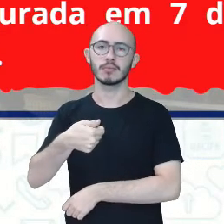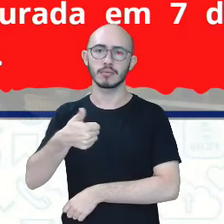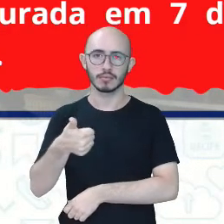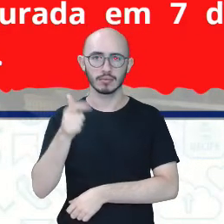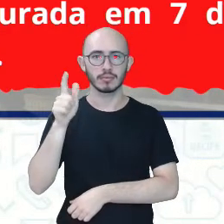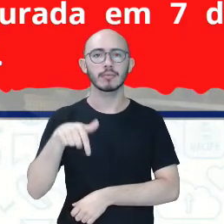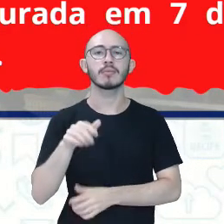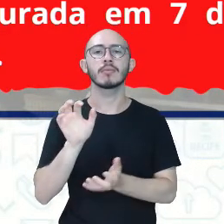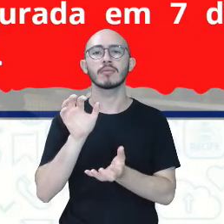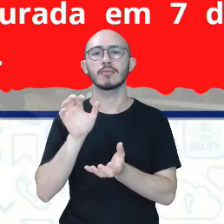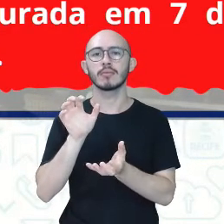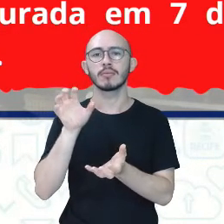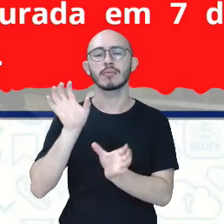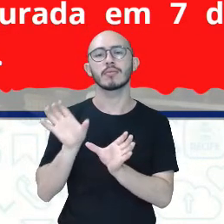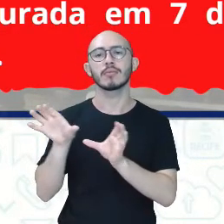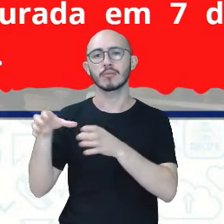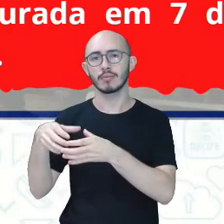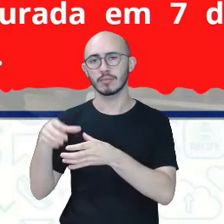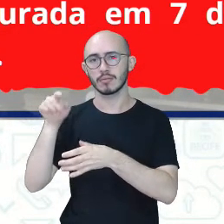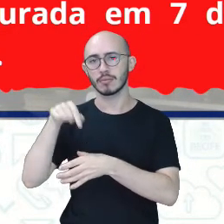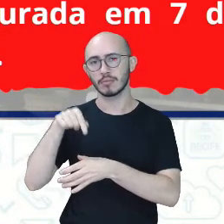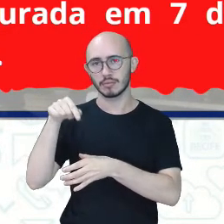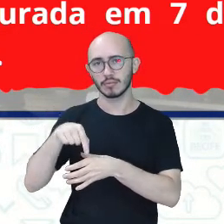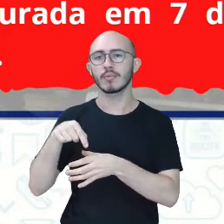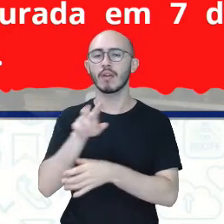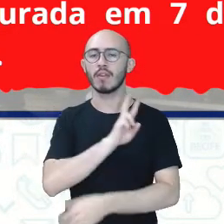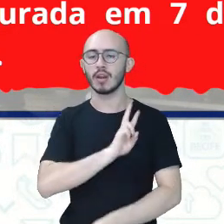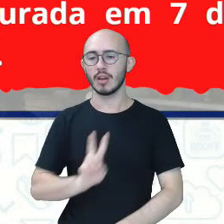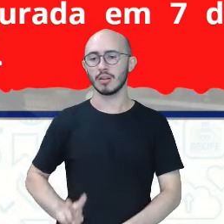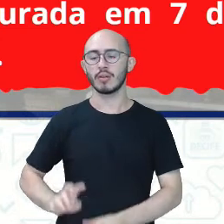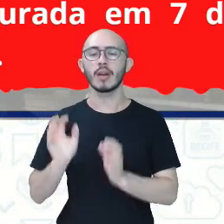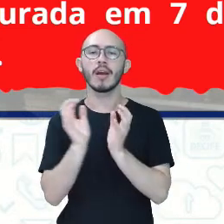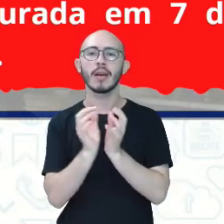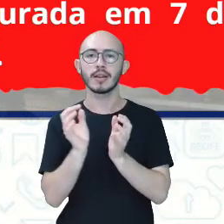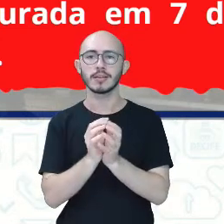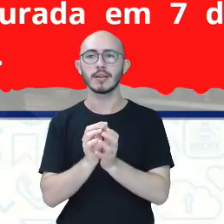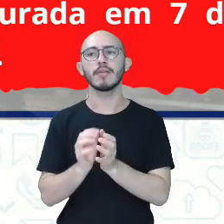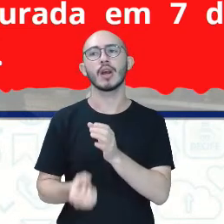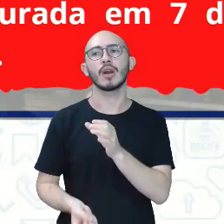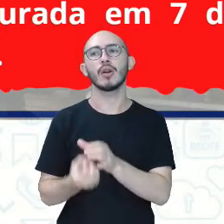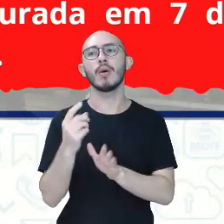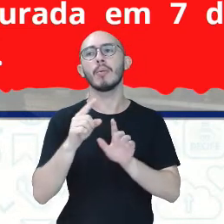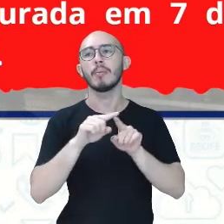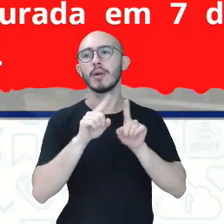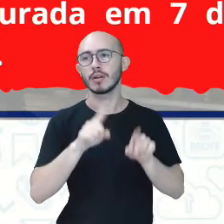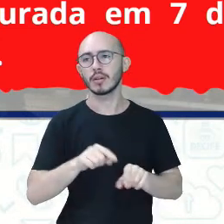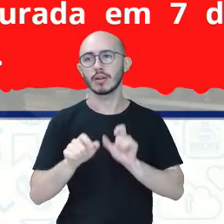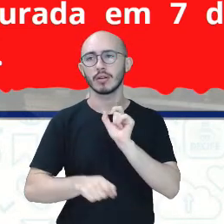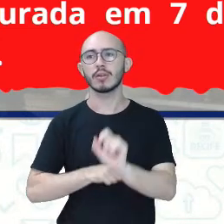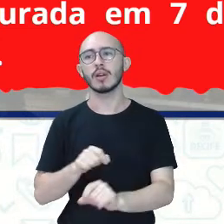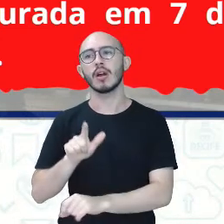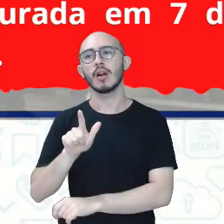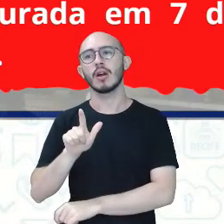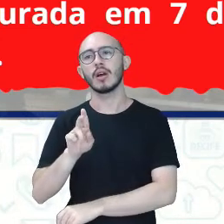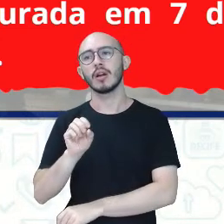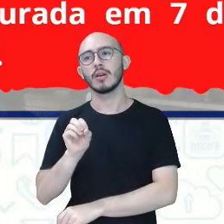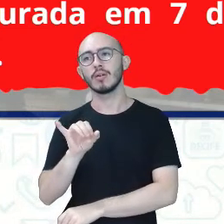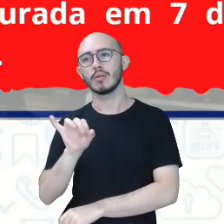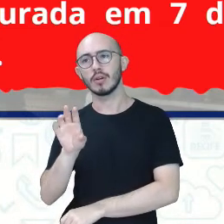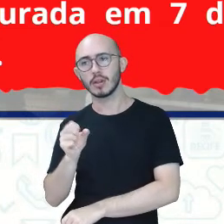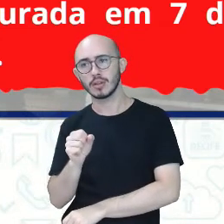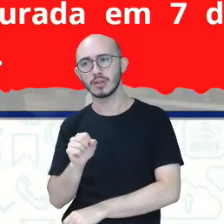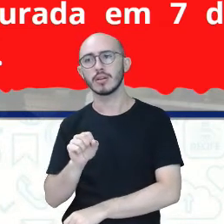do Recife, né, encomendou o projeto de um mercado para a região, e o Voltier, né, o Luiz Voltier, foi o